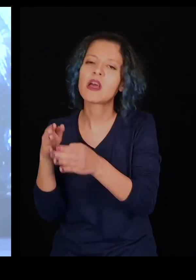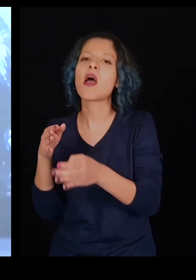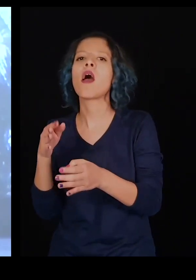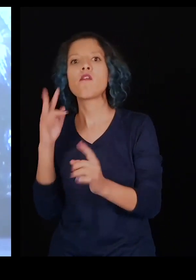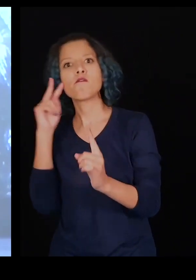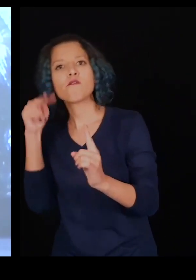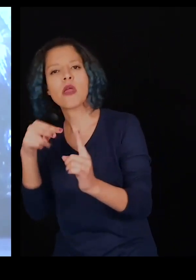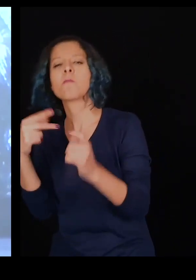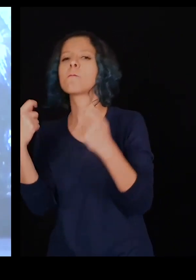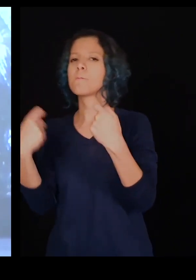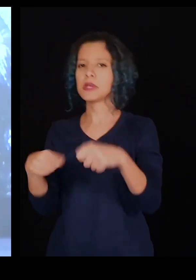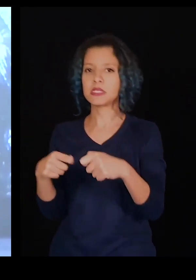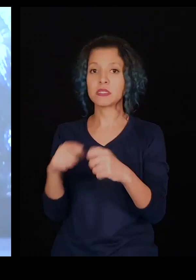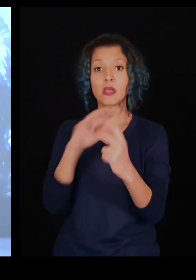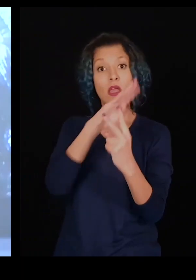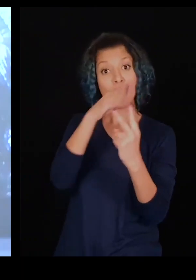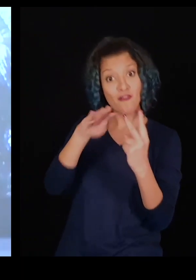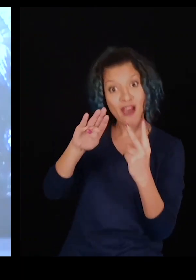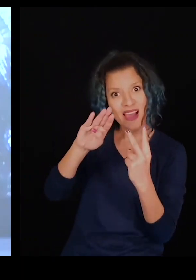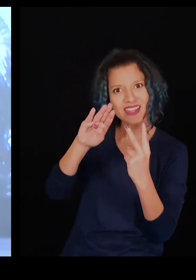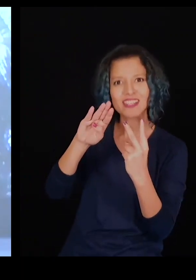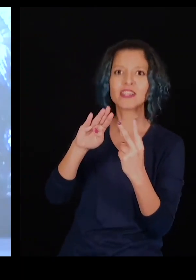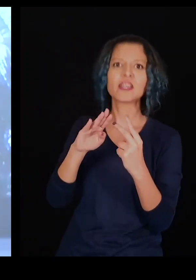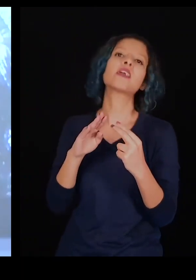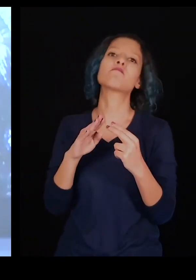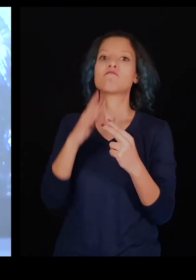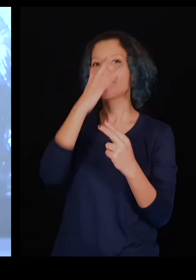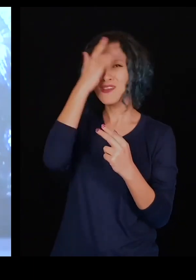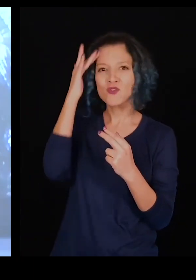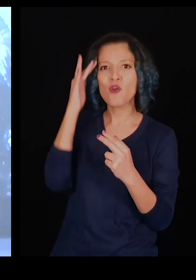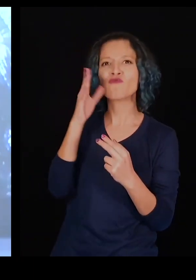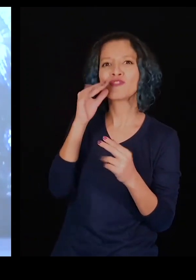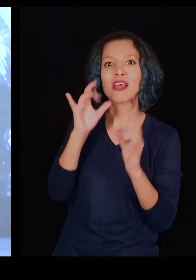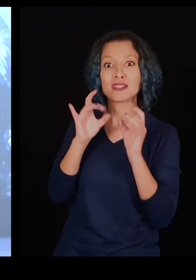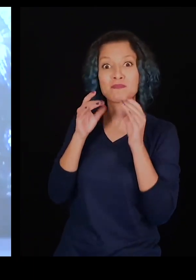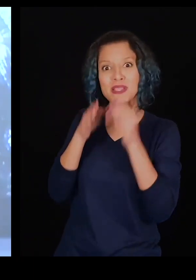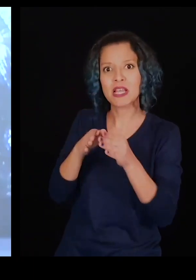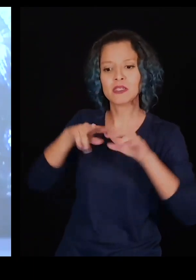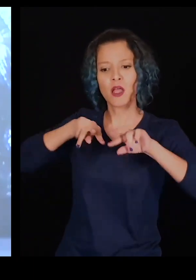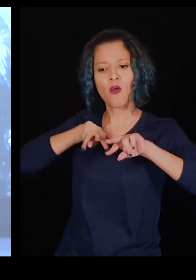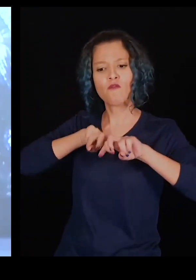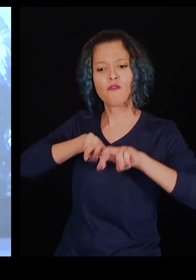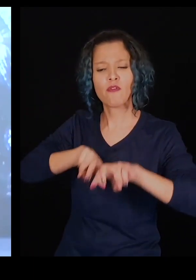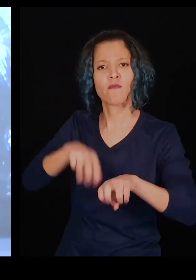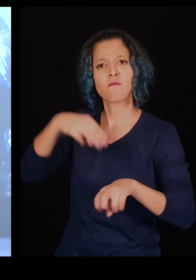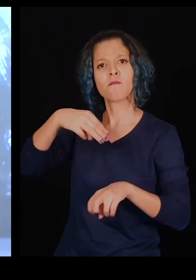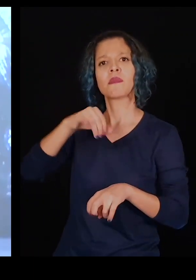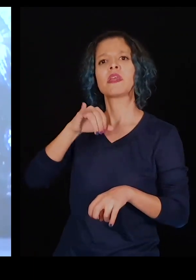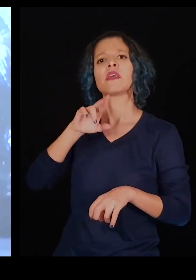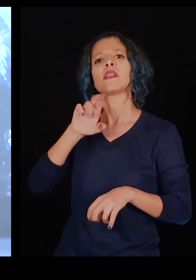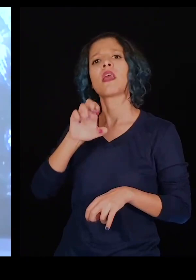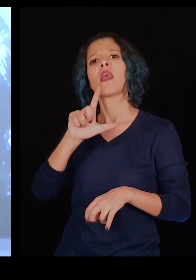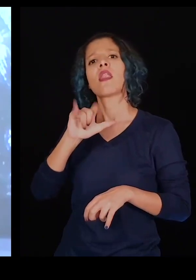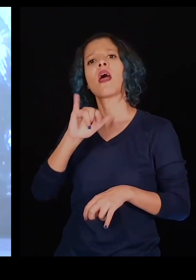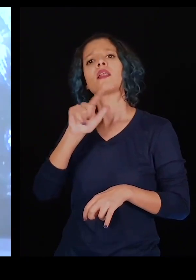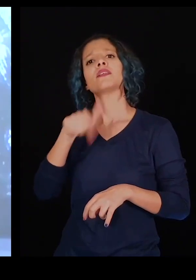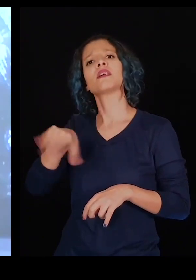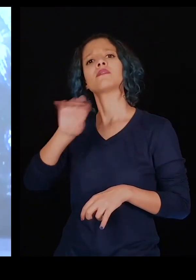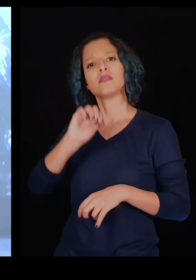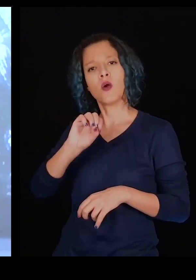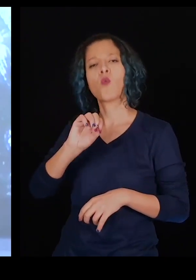os especialistas em mineralogia, em mineração, enfim, em estruturas operacionais